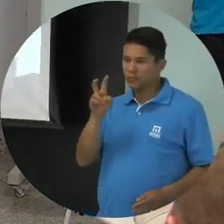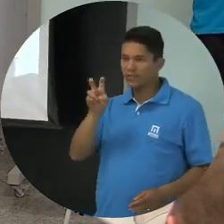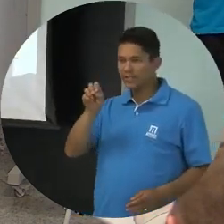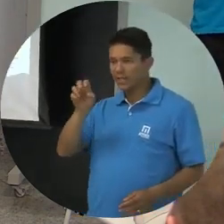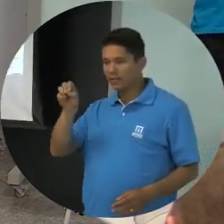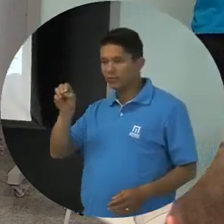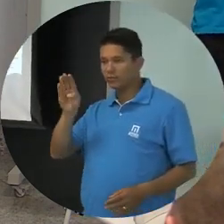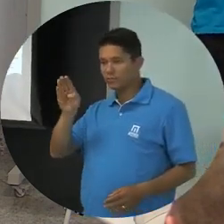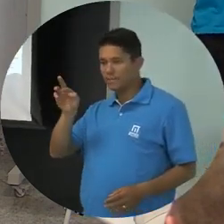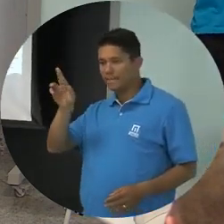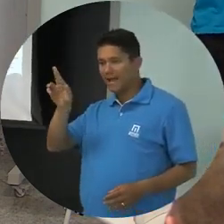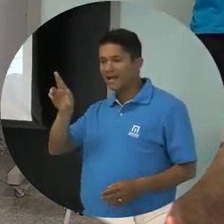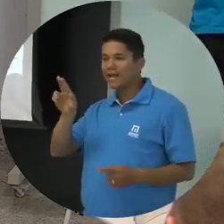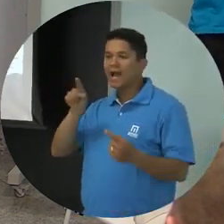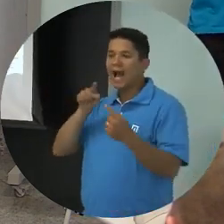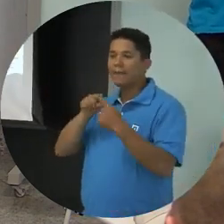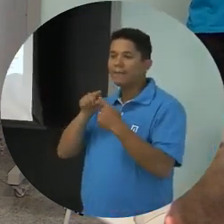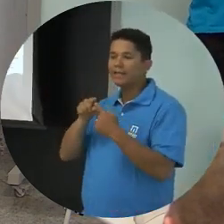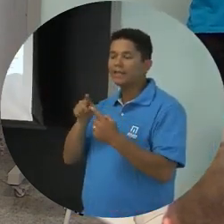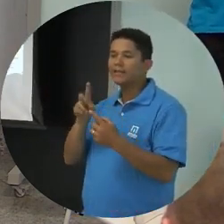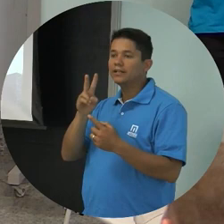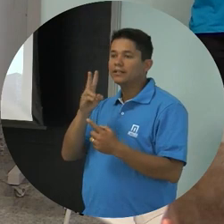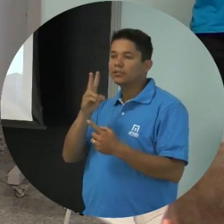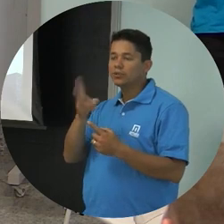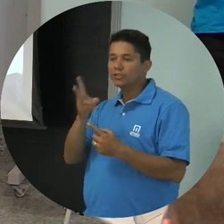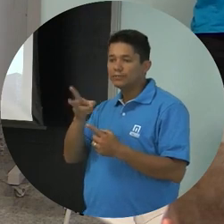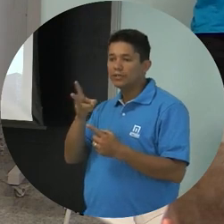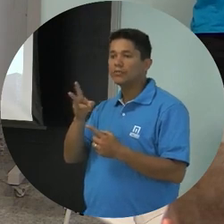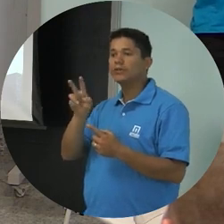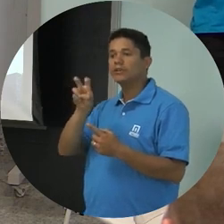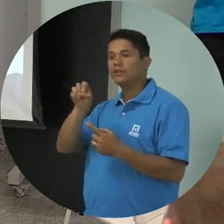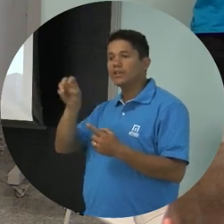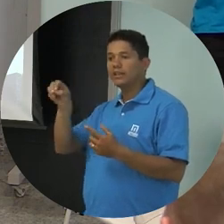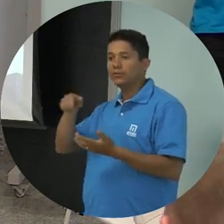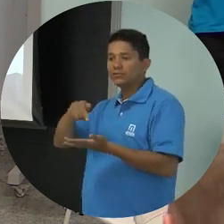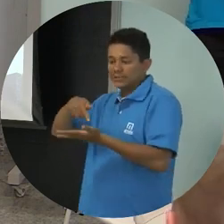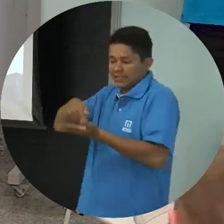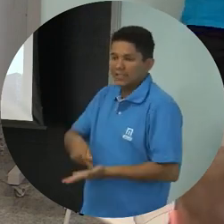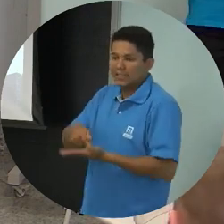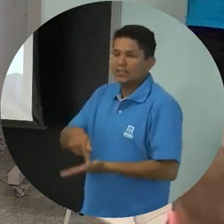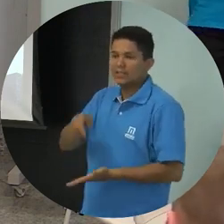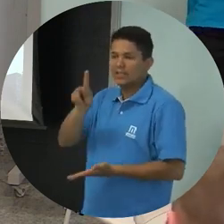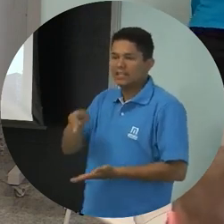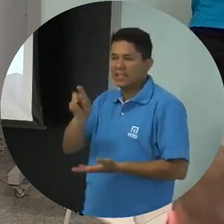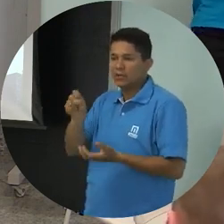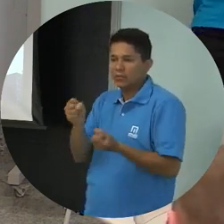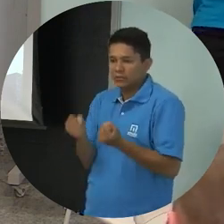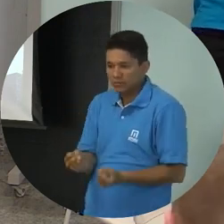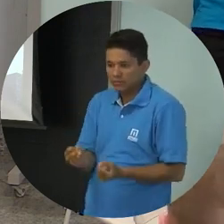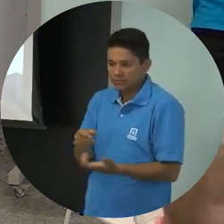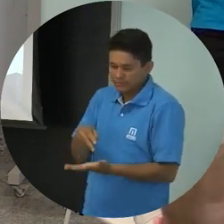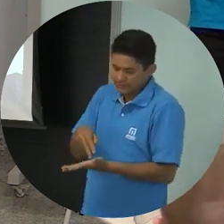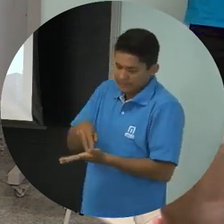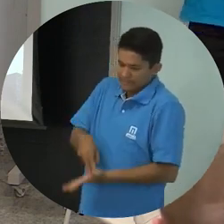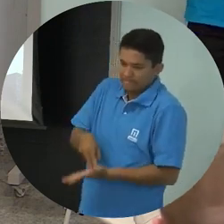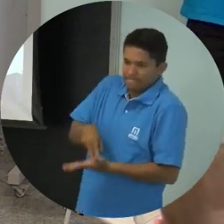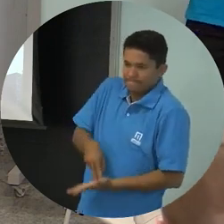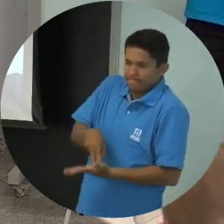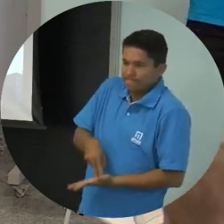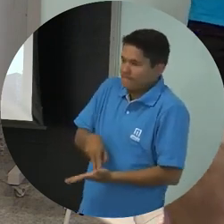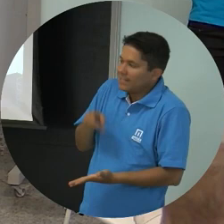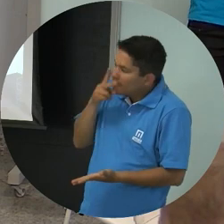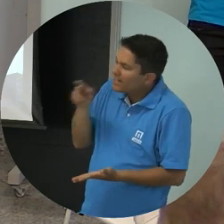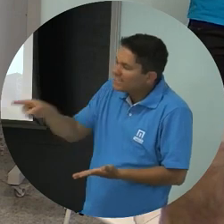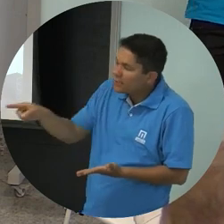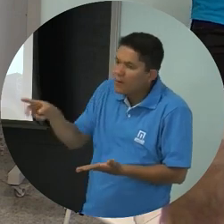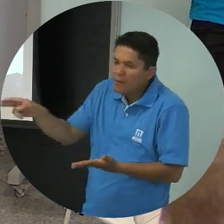seja, eu estou aplicando aproximadamente 2.500 quilos aqui, ó, equilibrado nessa caneta aqui. Então, essa região,